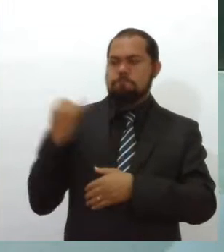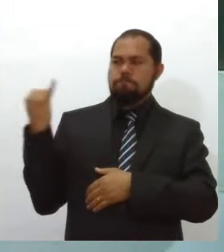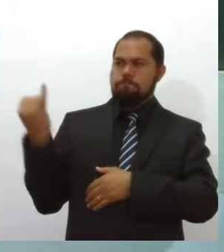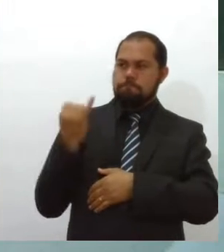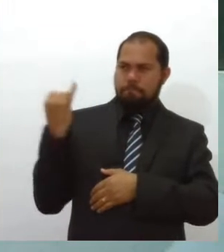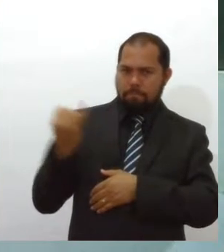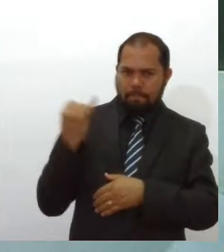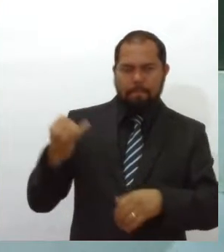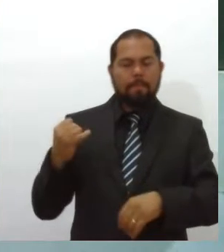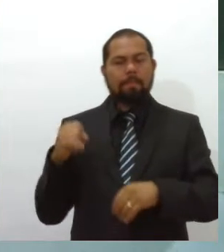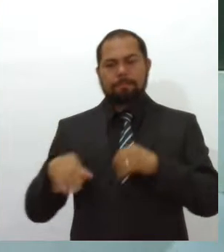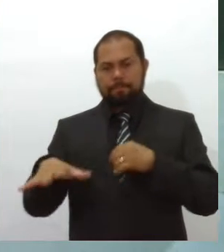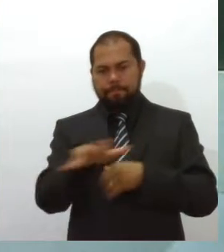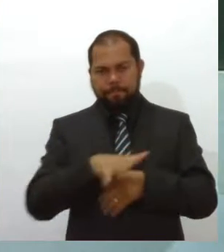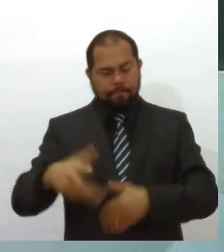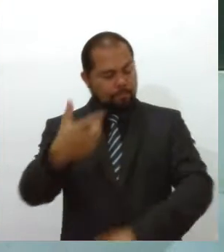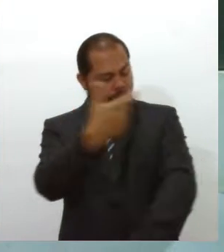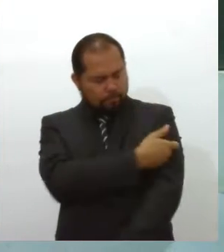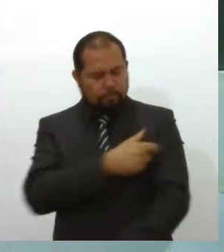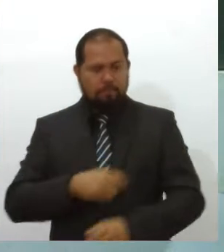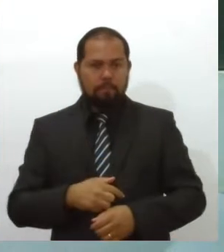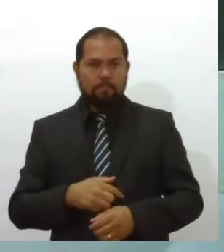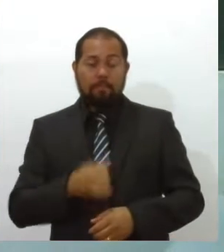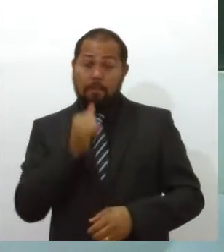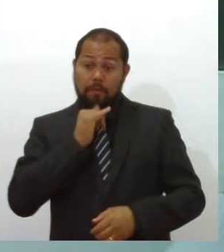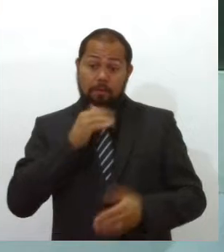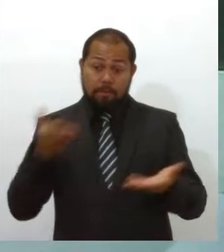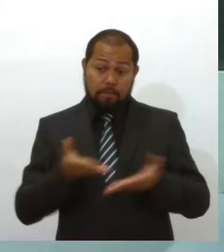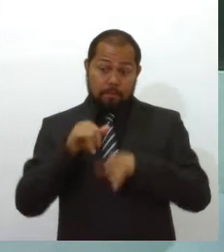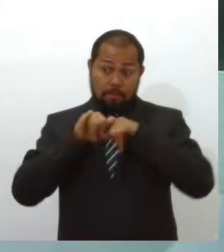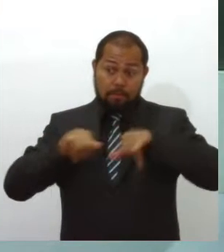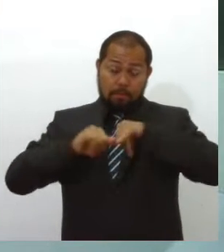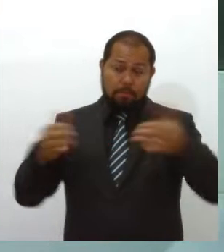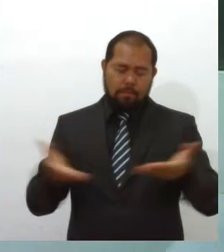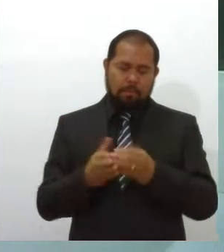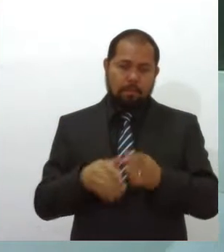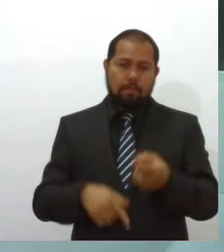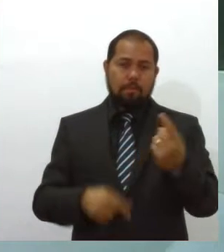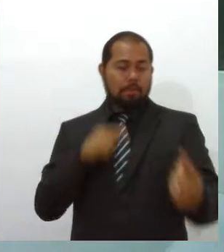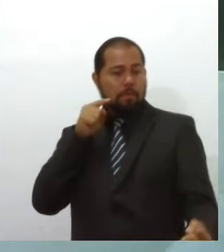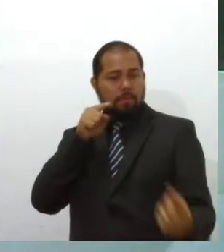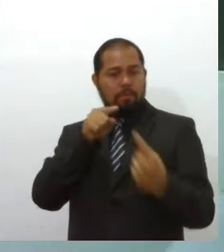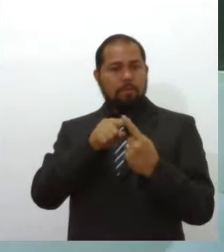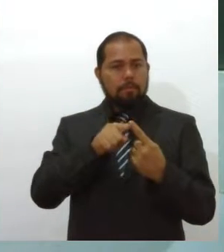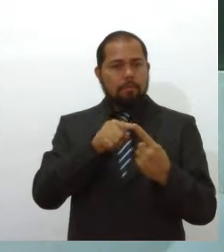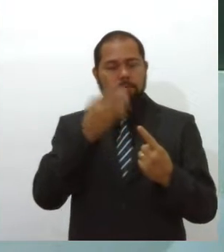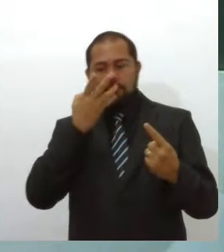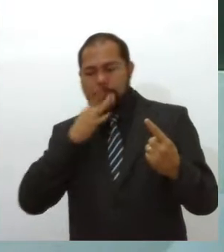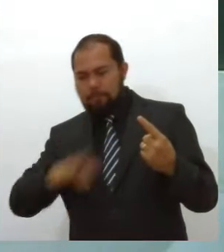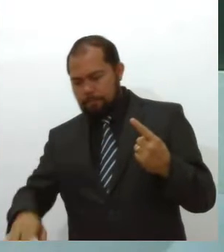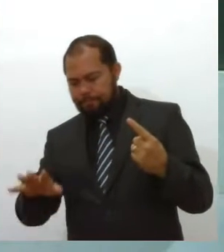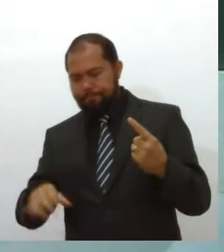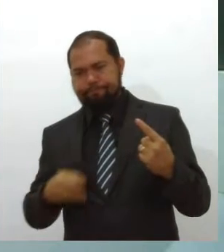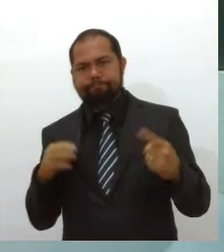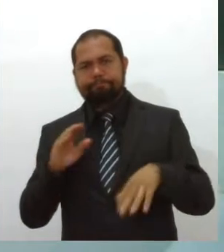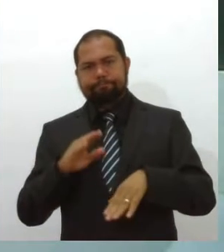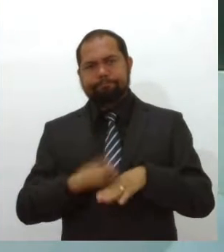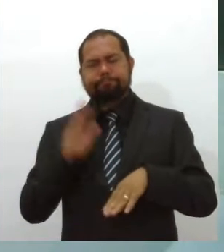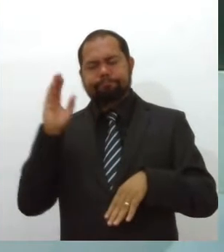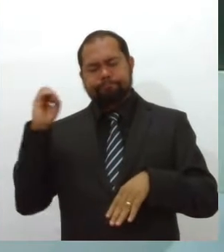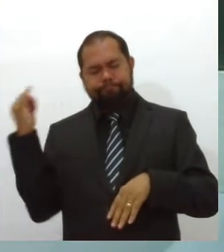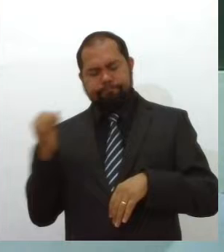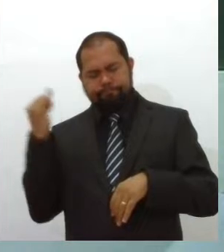dessa campanha, né, que está sendo lançada, voltada às crianças, e é muito importante para que os pais responsáveis,